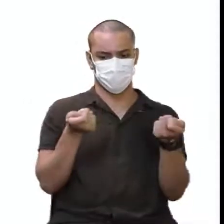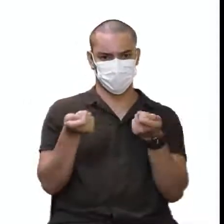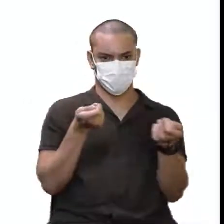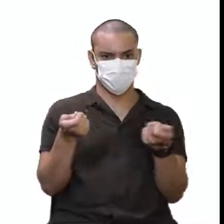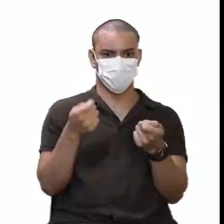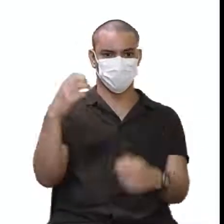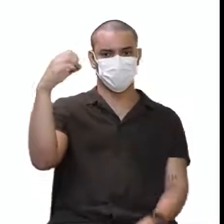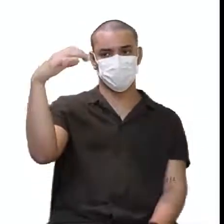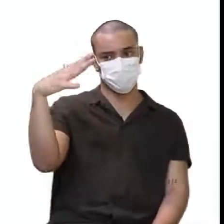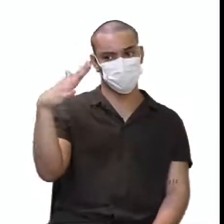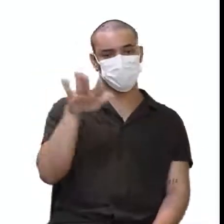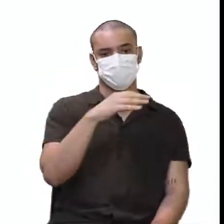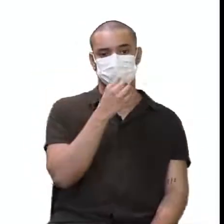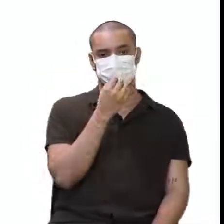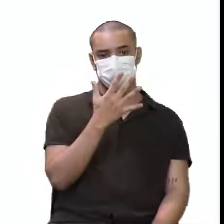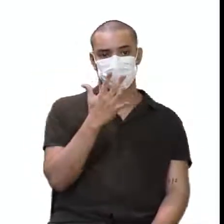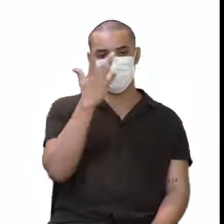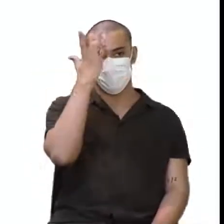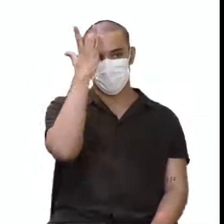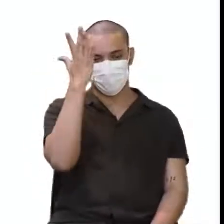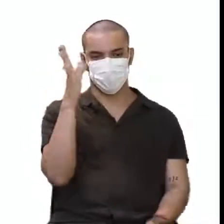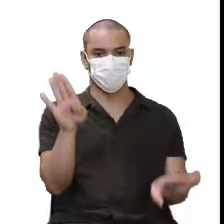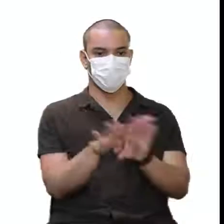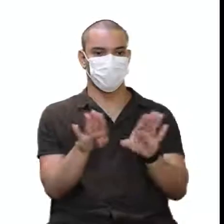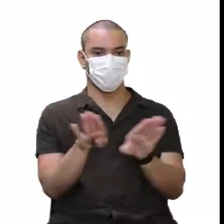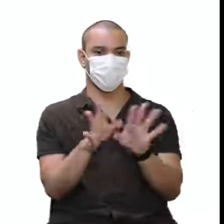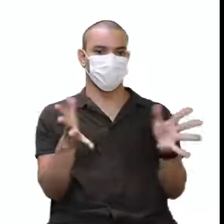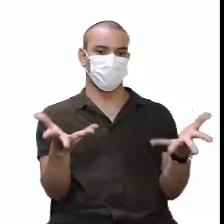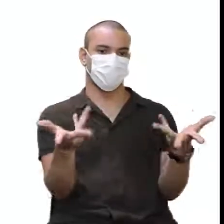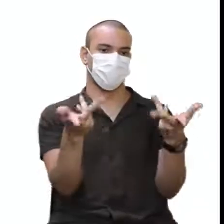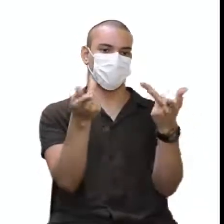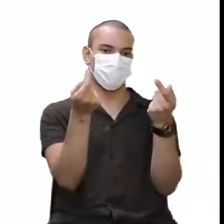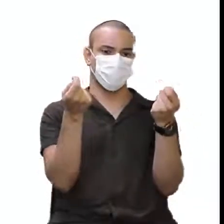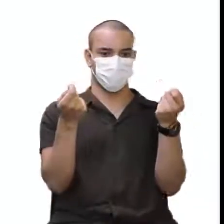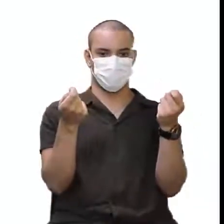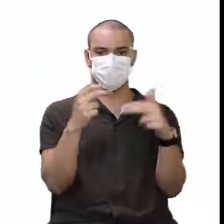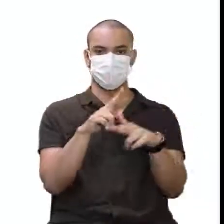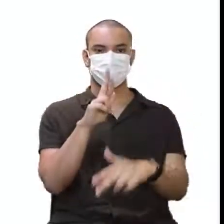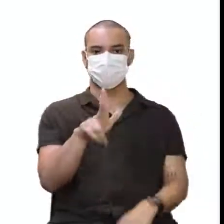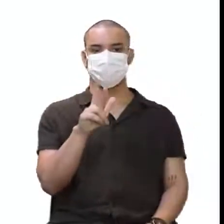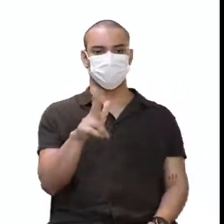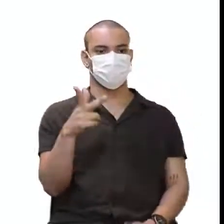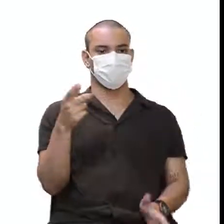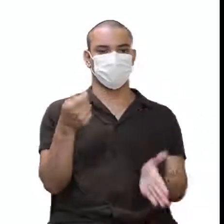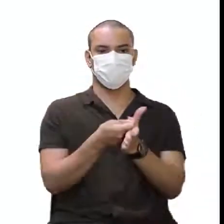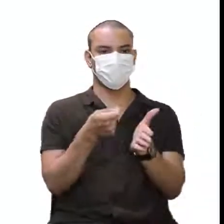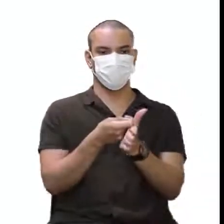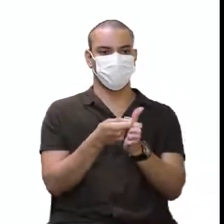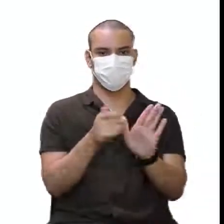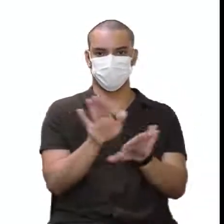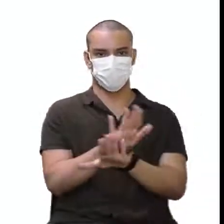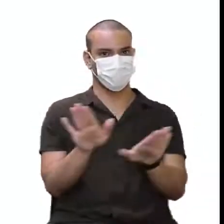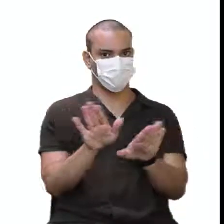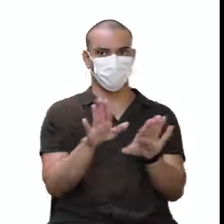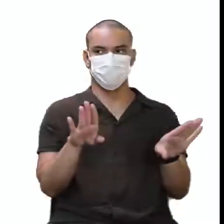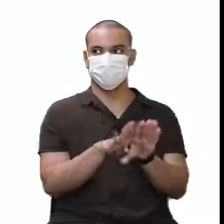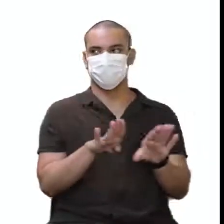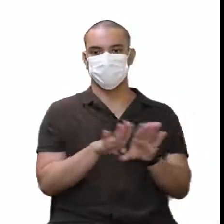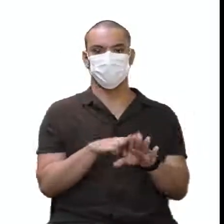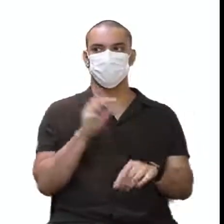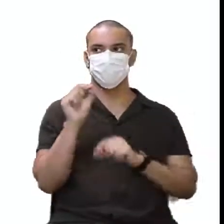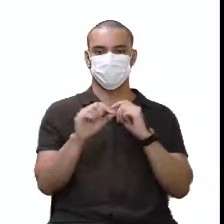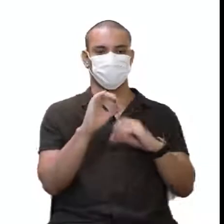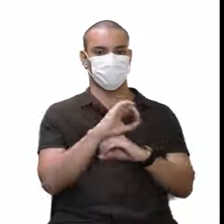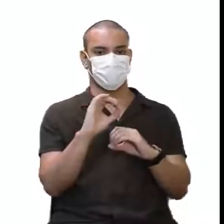controlada, luminosidade, tá? Tipo de qualidade do solo, ela não é uma espécie muito exigente. Ciclo